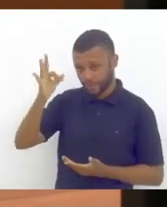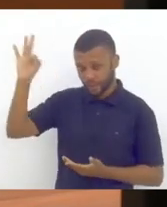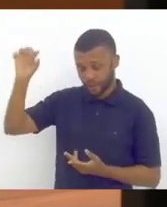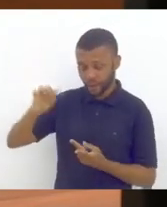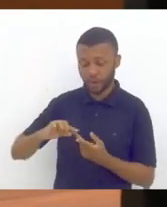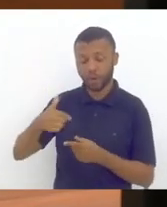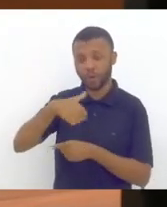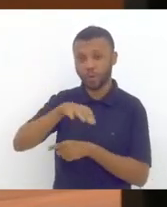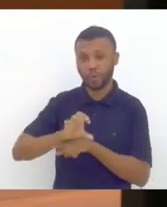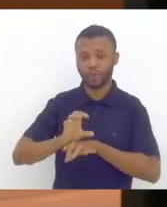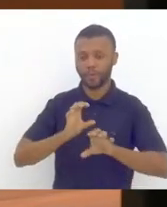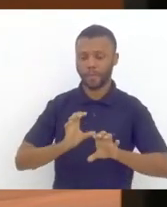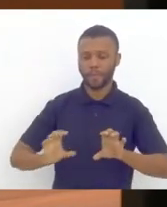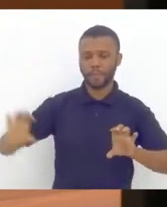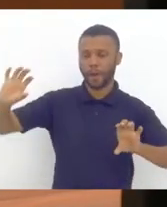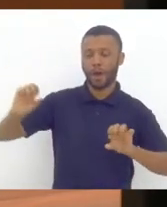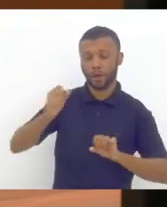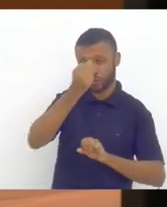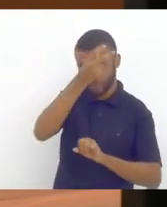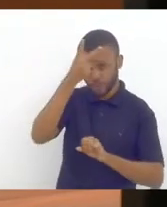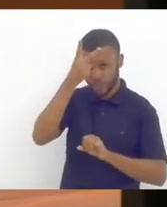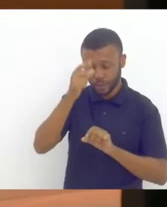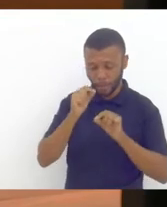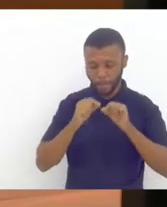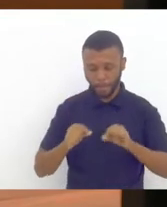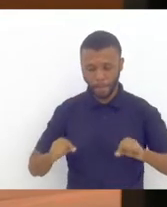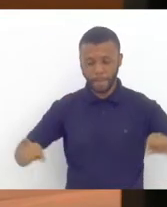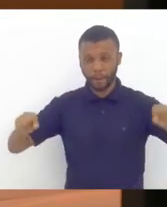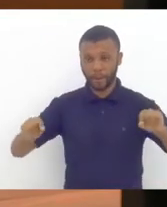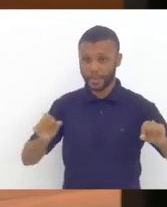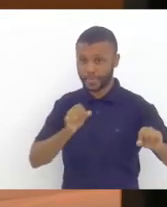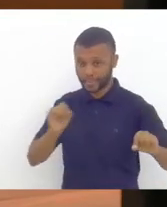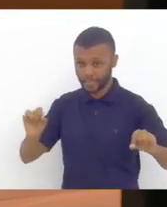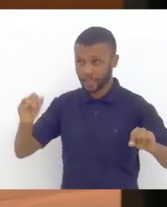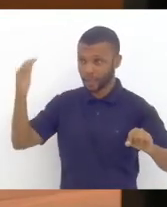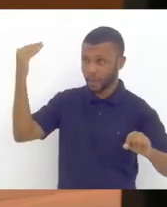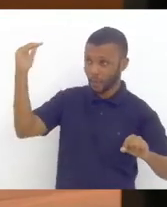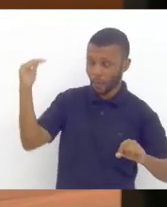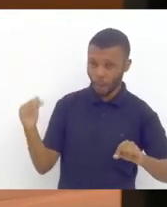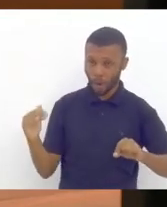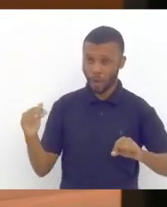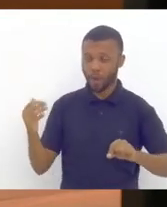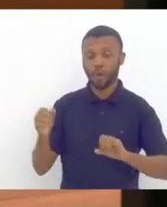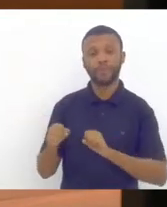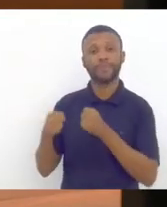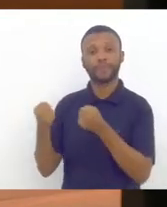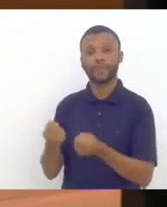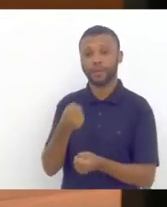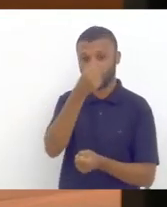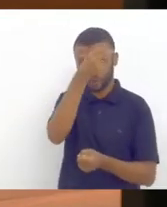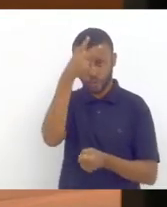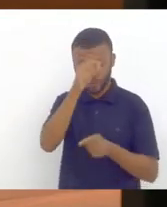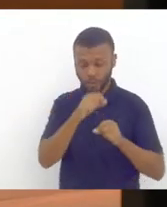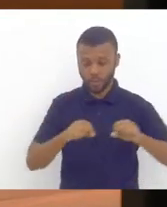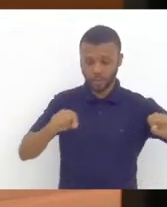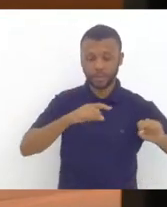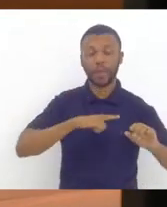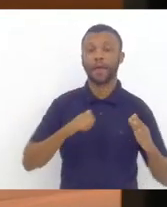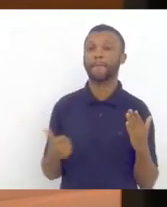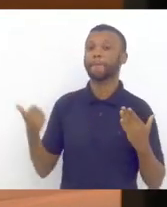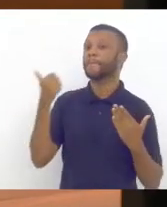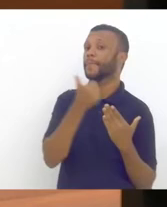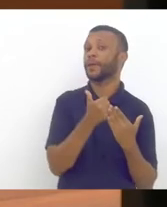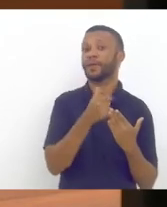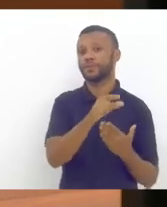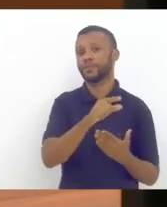E se essa hierarquia existisse, eu defenderia que o município fosse sempre privilegiado em relação à distribuição das competências